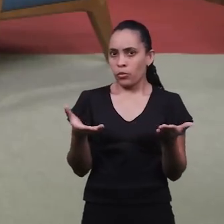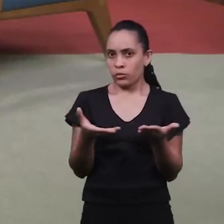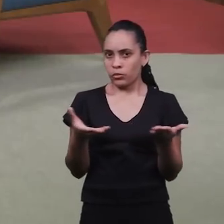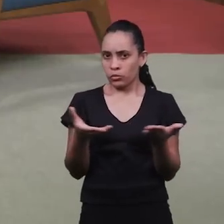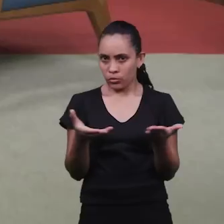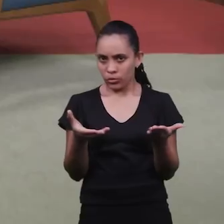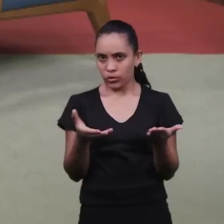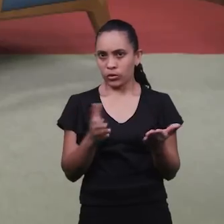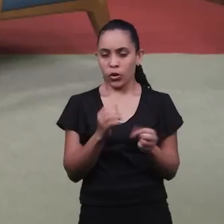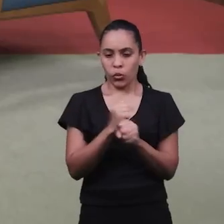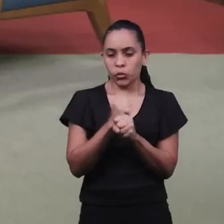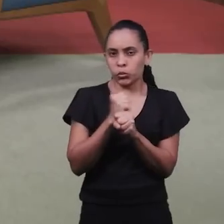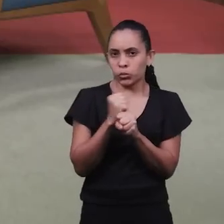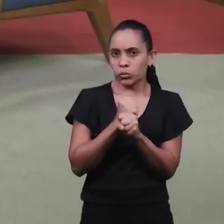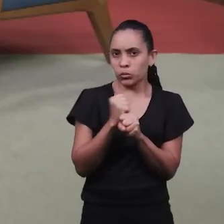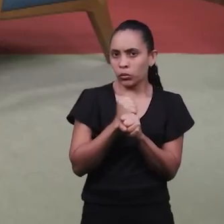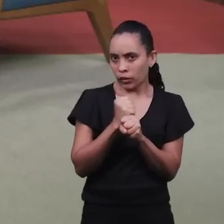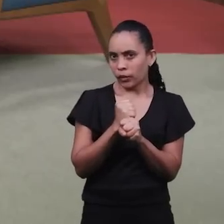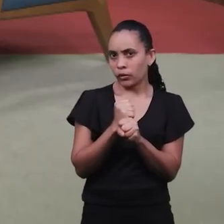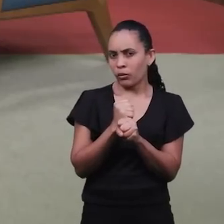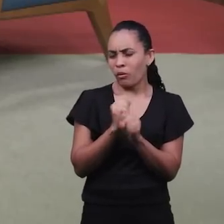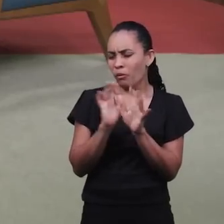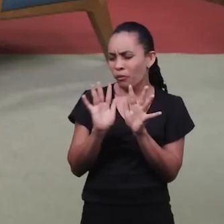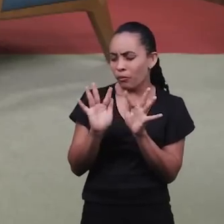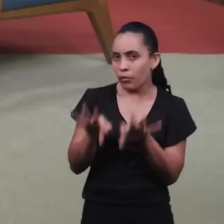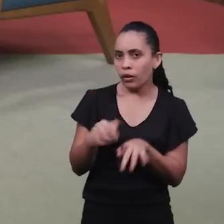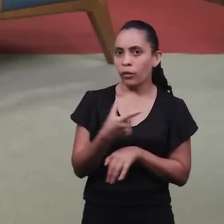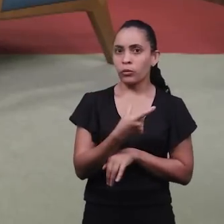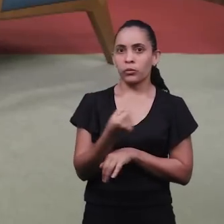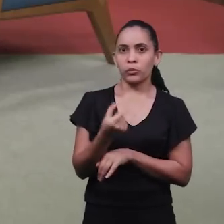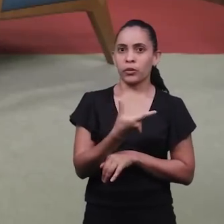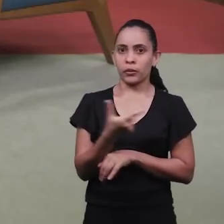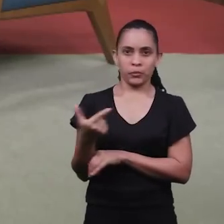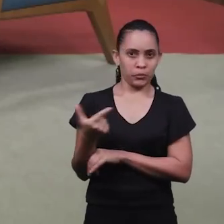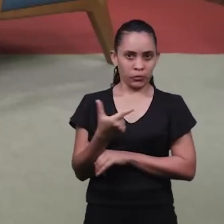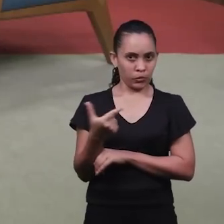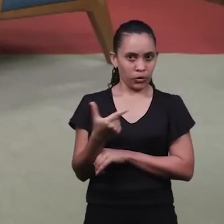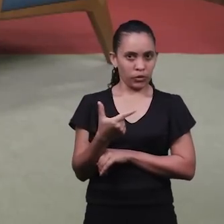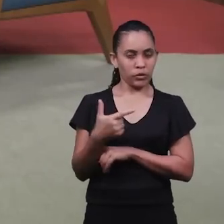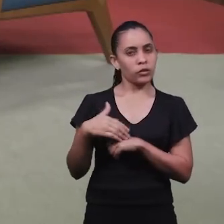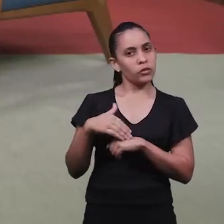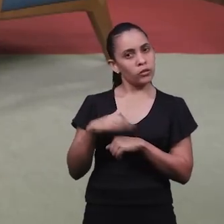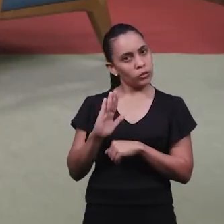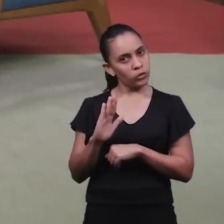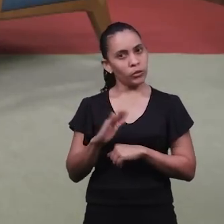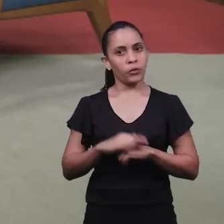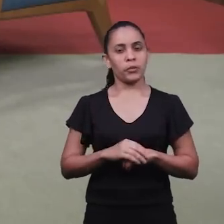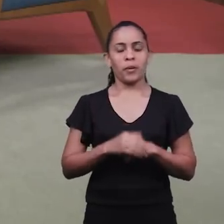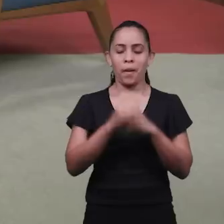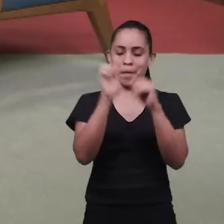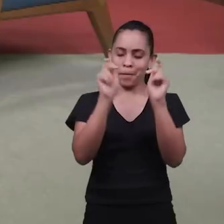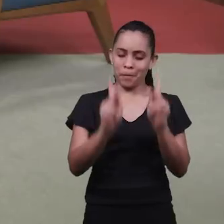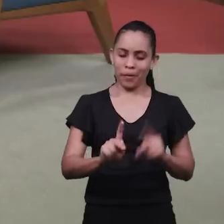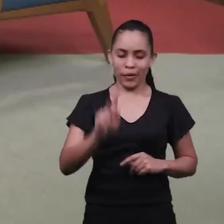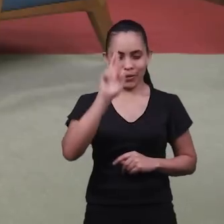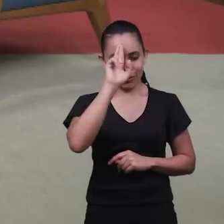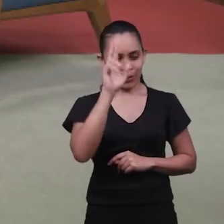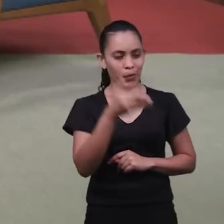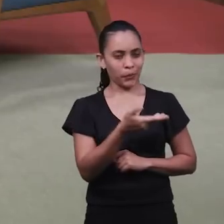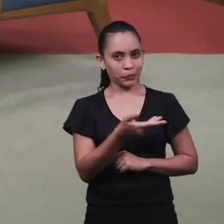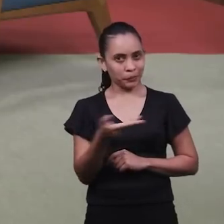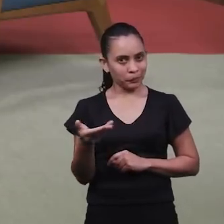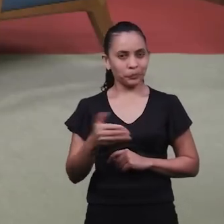quadro Lições do Manaim, já agora no finalzinho do ano 2022, e mais uma vez com alegria, a paz do Senhor a